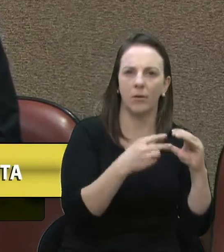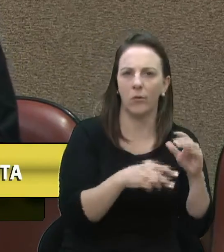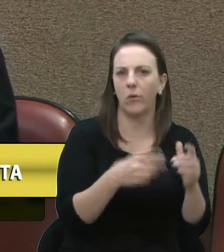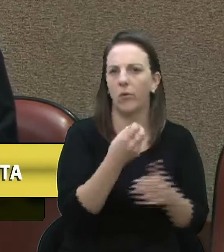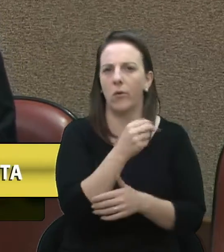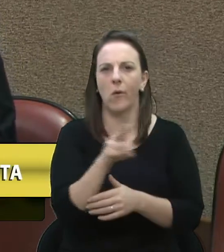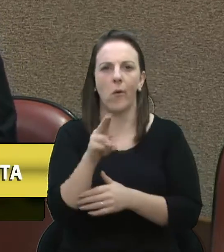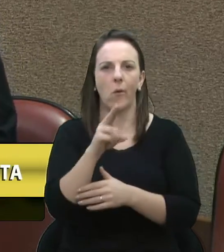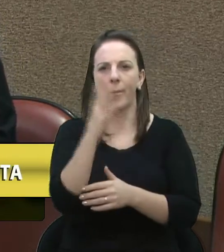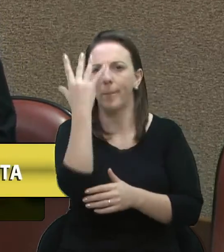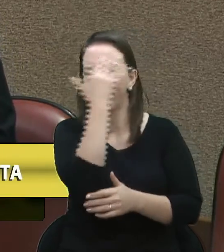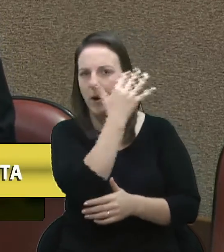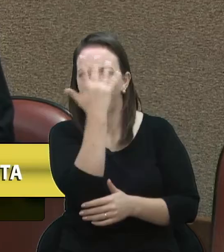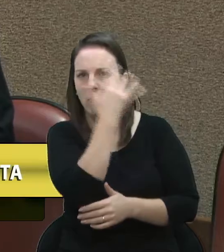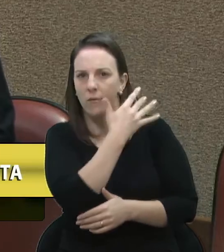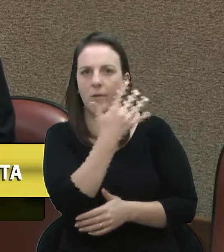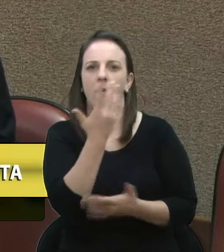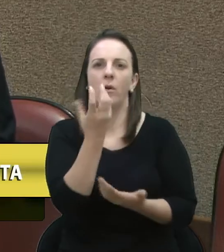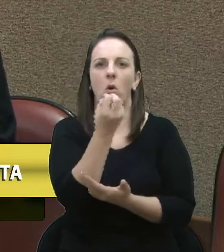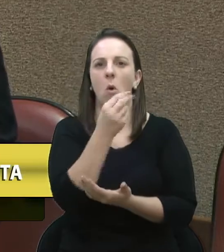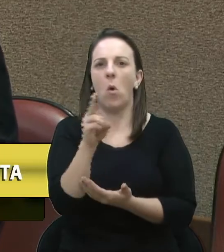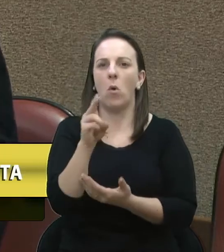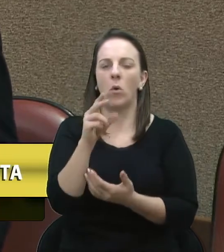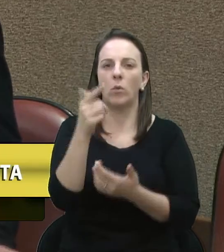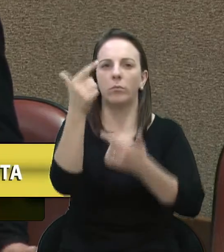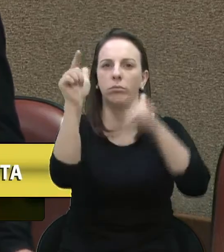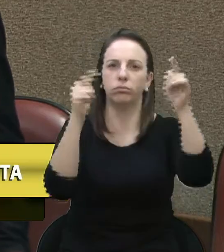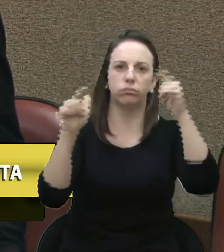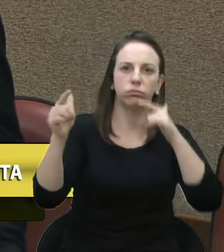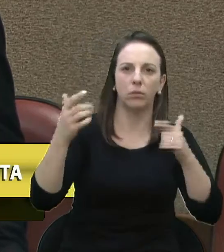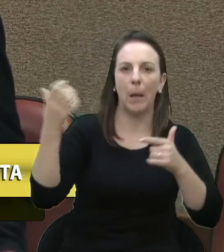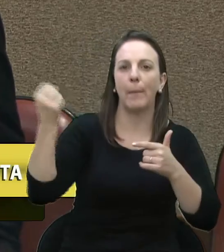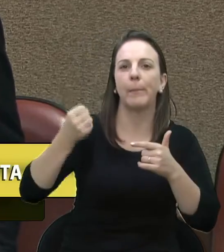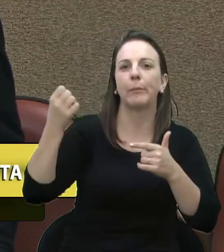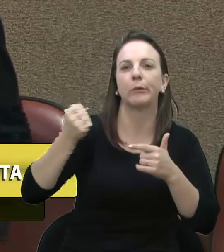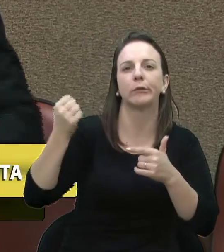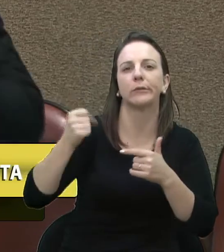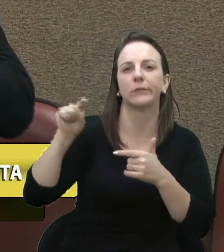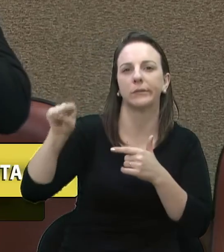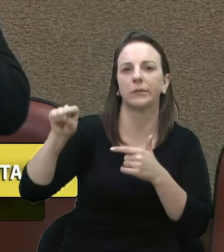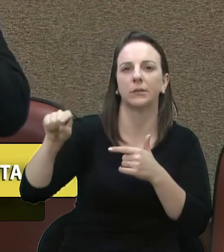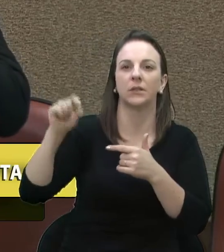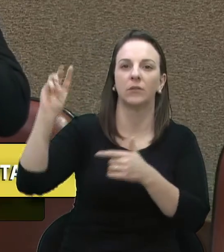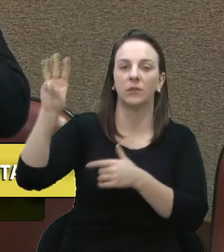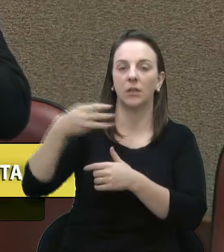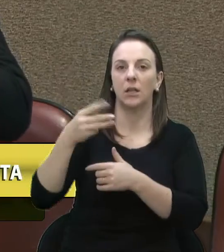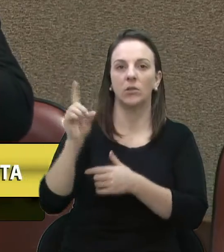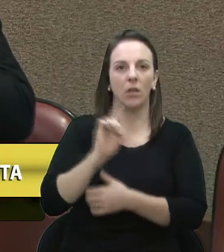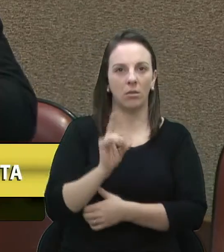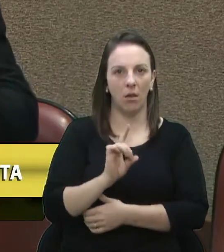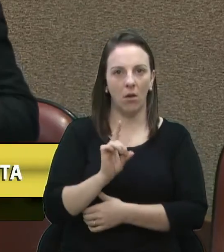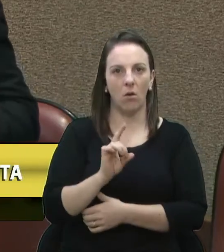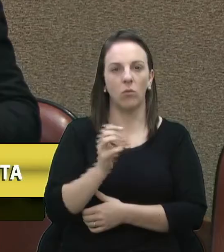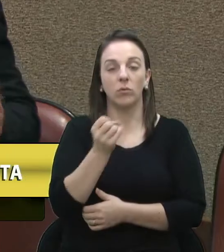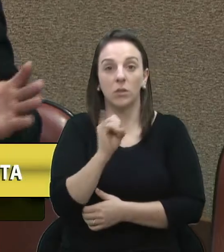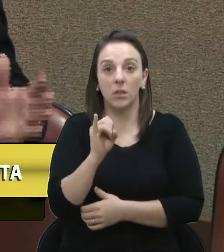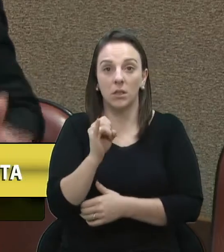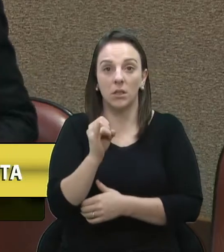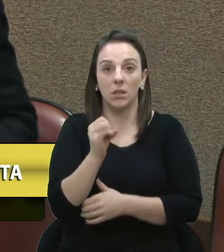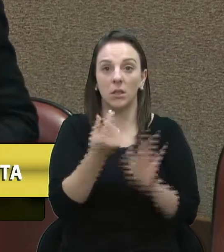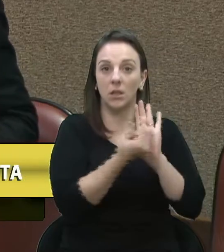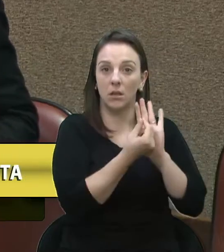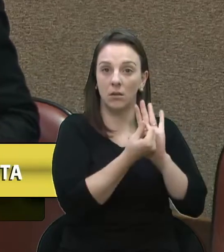porque o prefeito escolheu a Visate ou puxa saco da Visate. Não, muito pelo contrário. Se tivessem aparecido